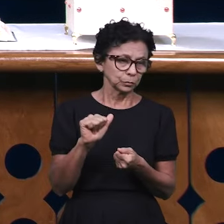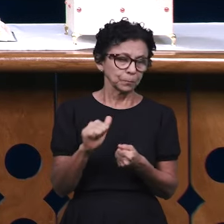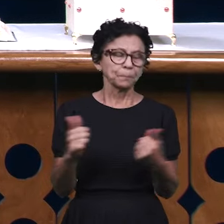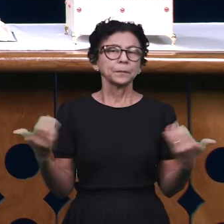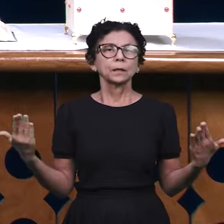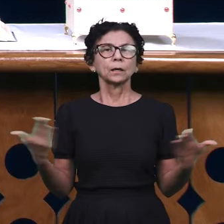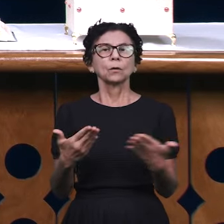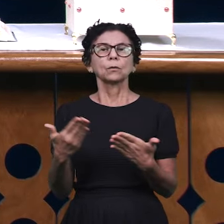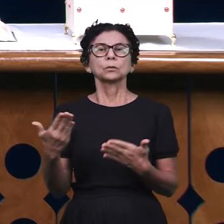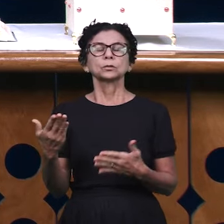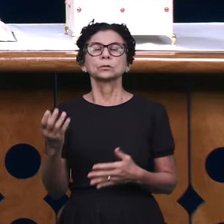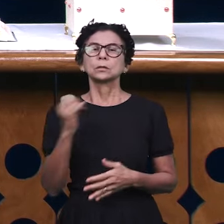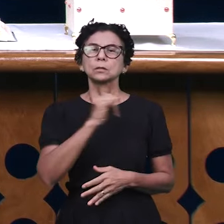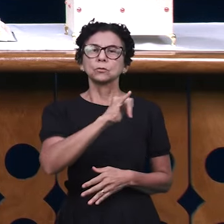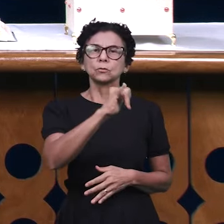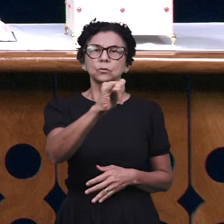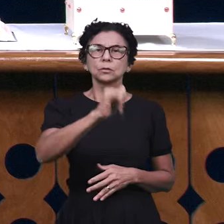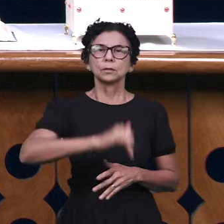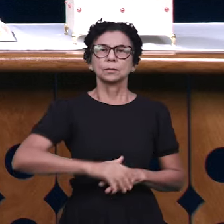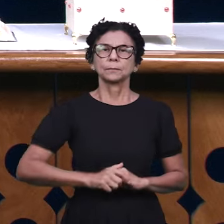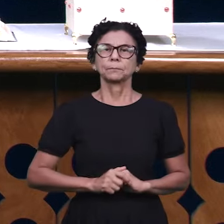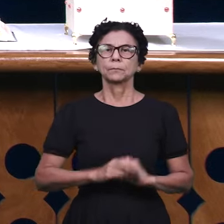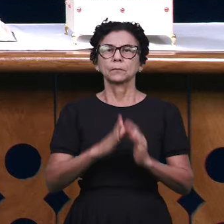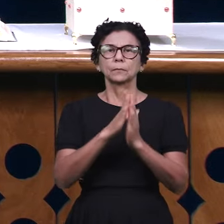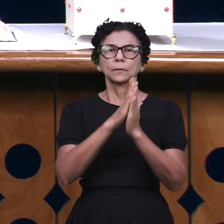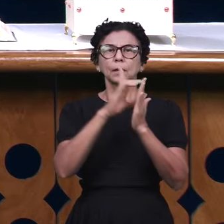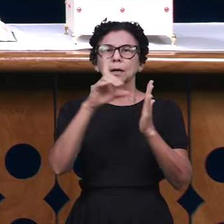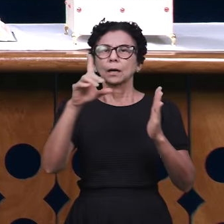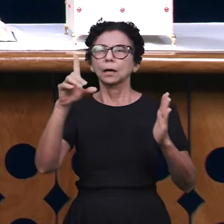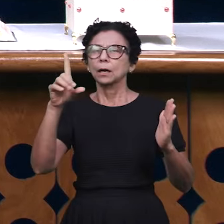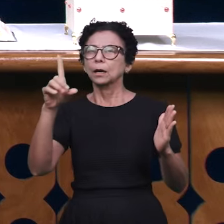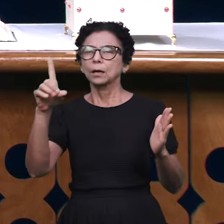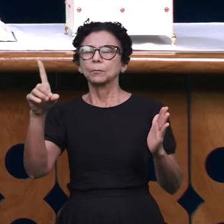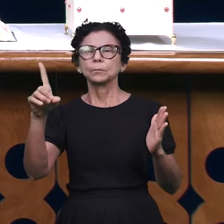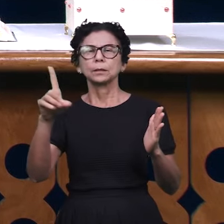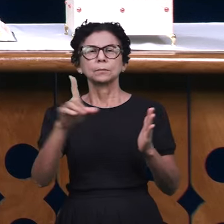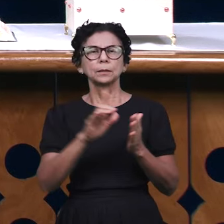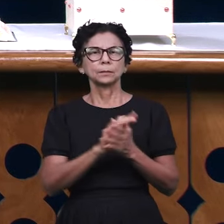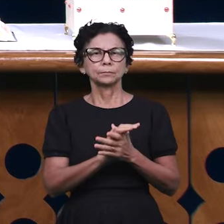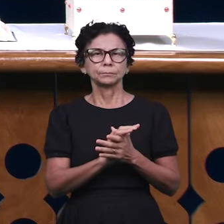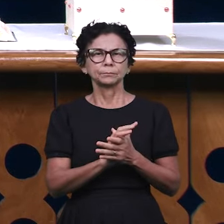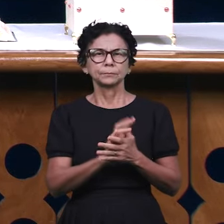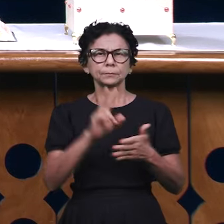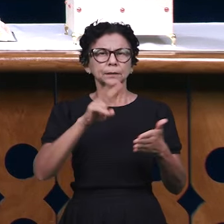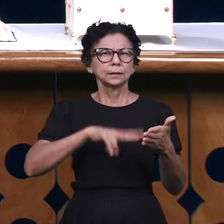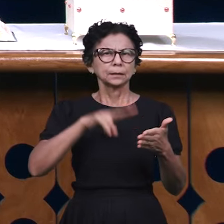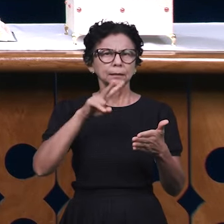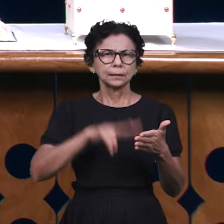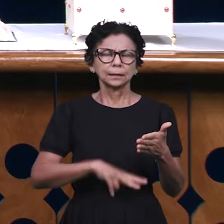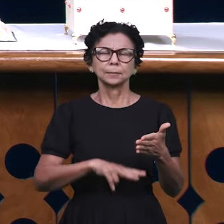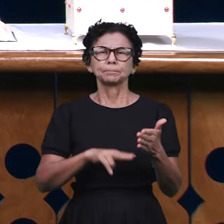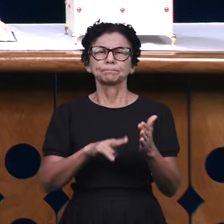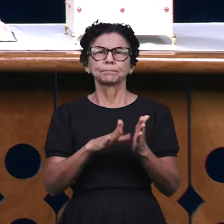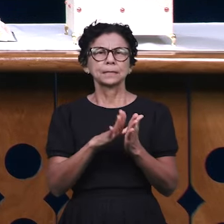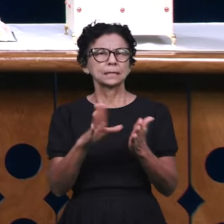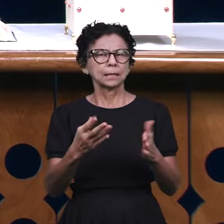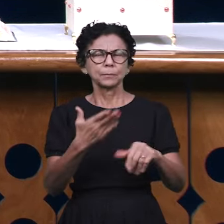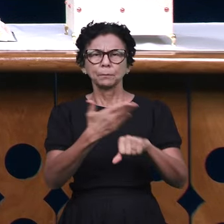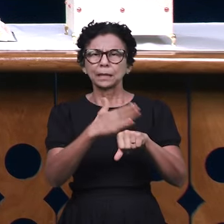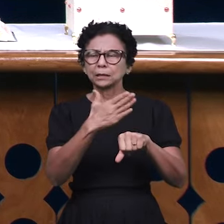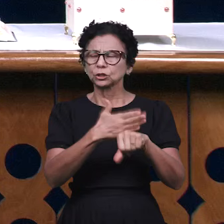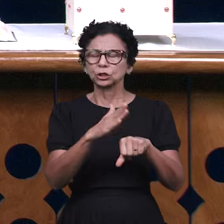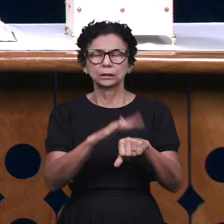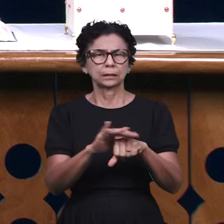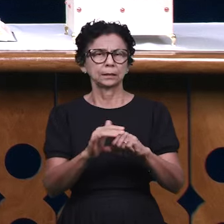aqui: mantenha a palavra de Deus aberta na sua vida. Não feche essa